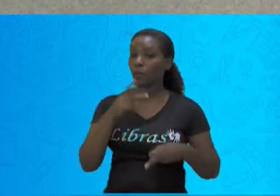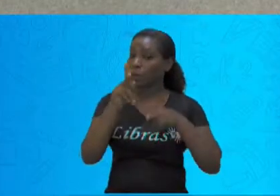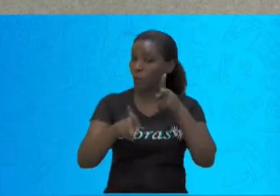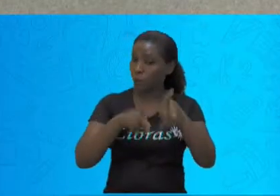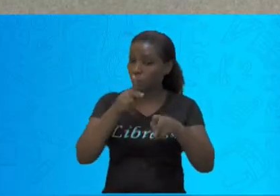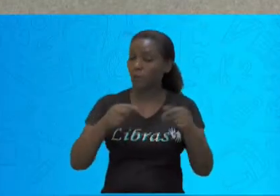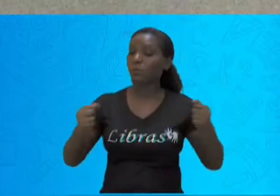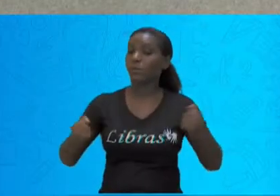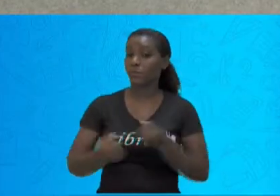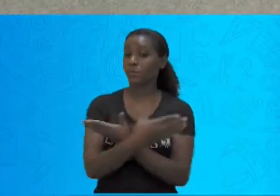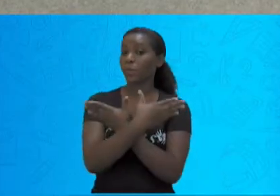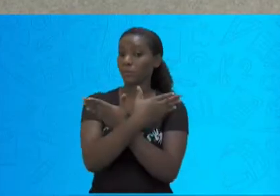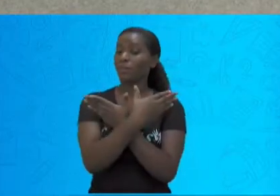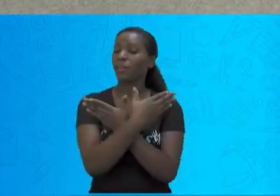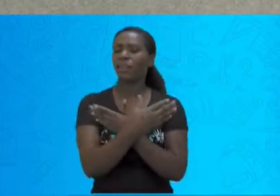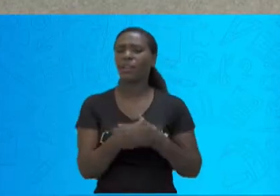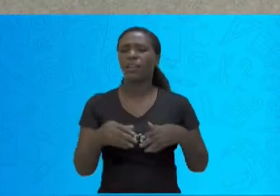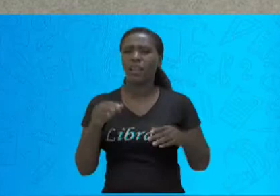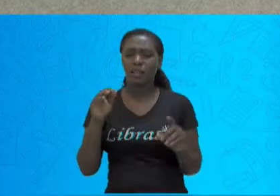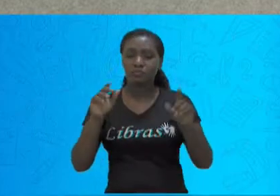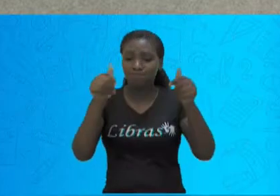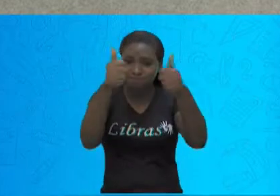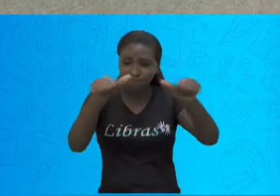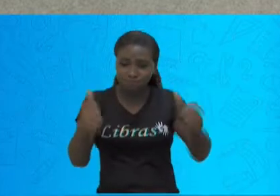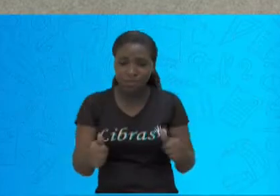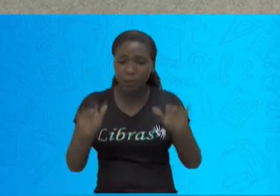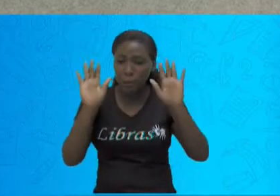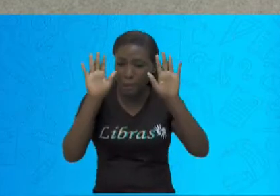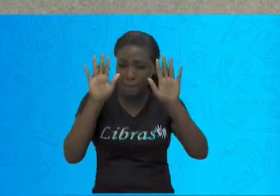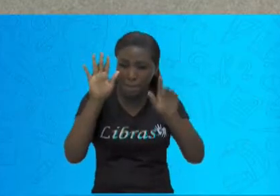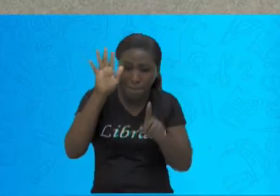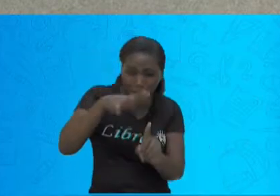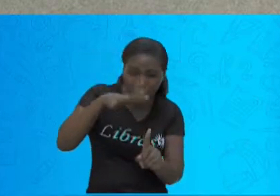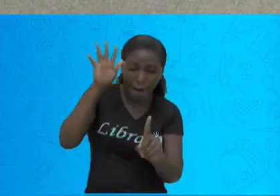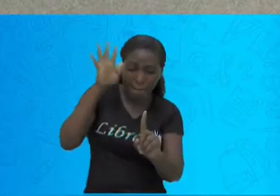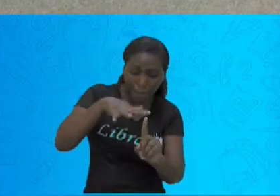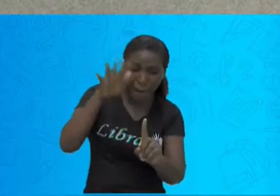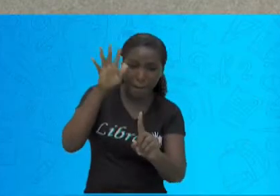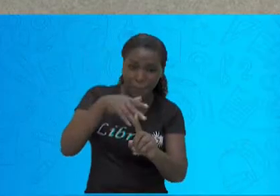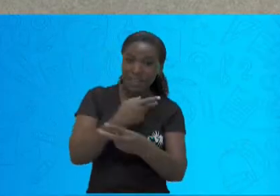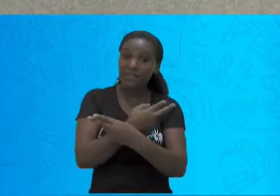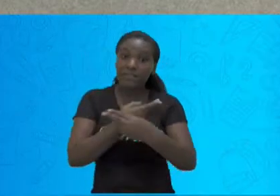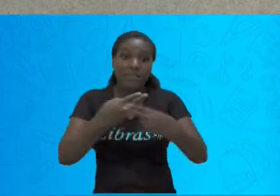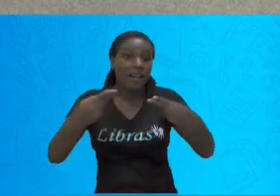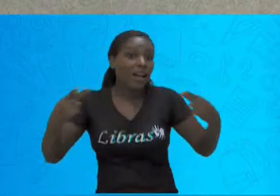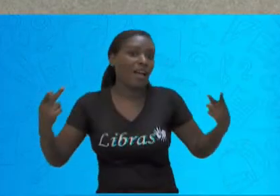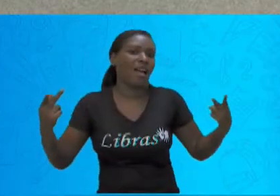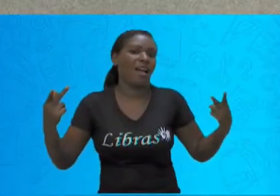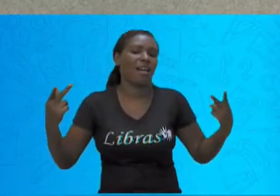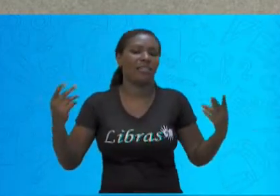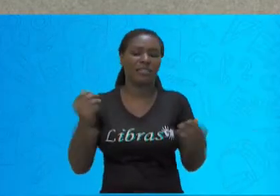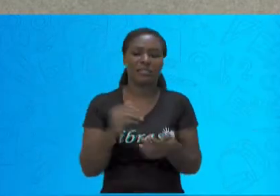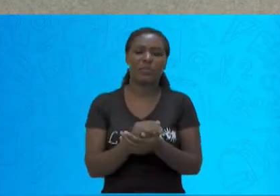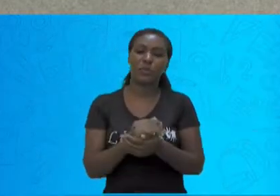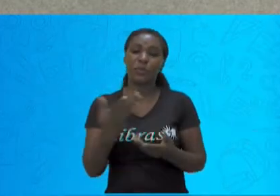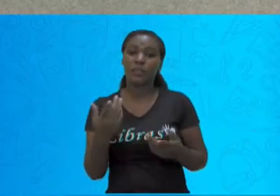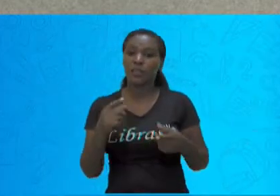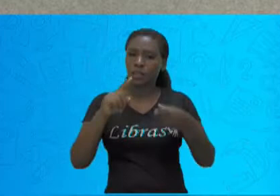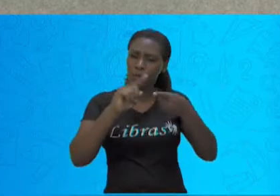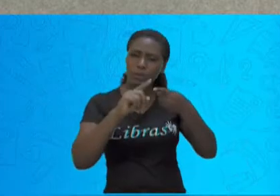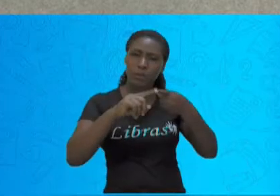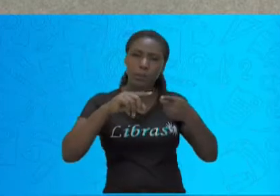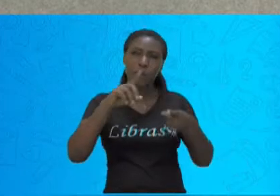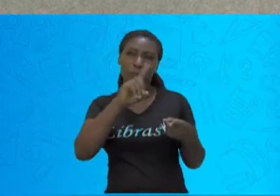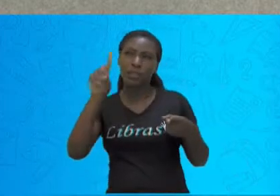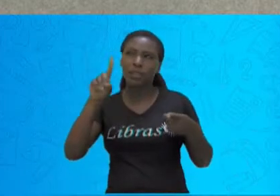zapotecas adoravam vários deuses, eram politeístas. E um desses deuses era o deus da chuva, o